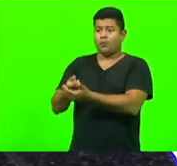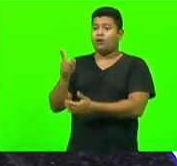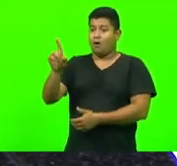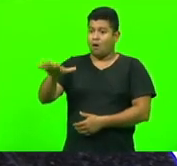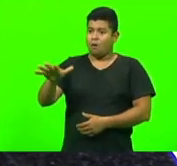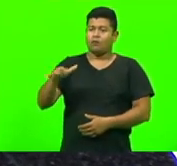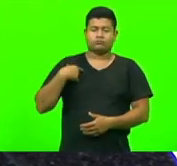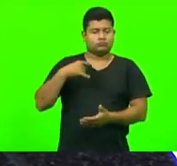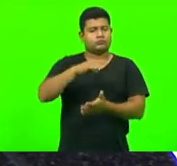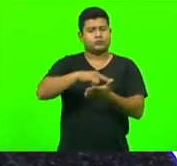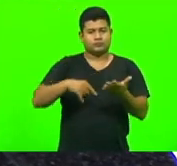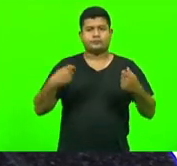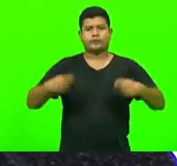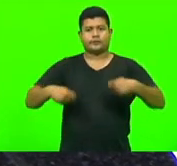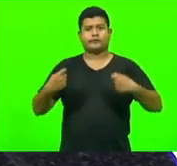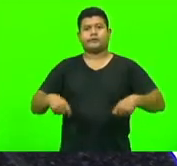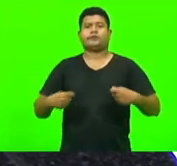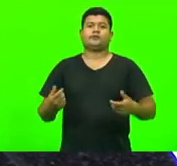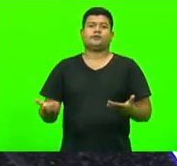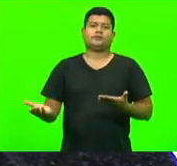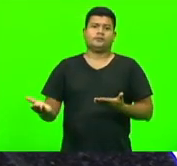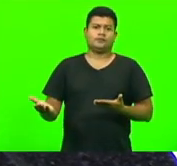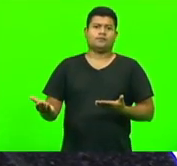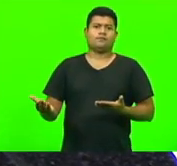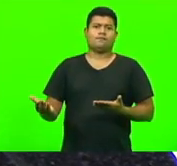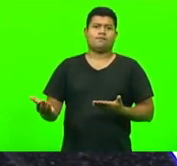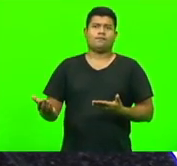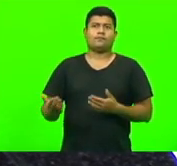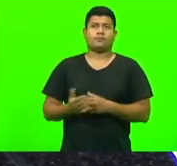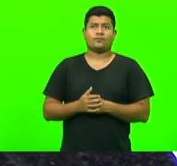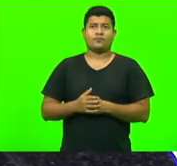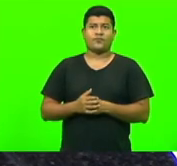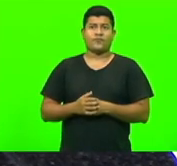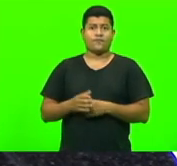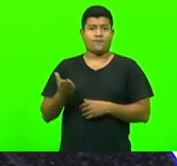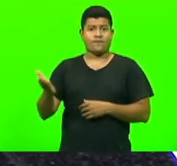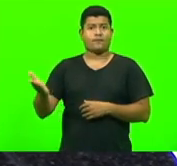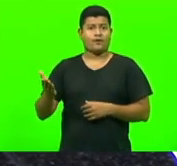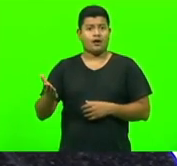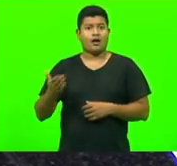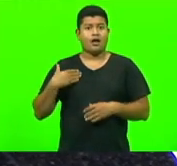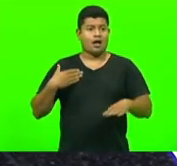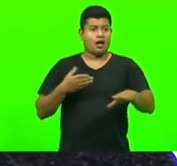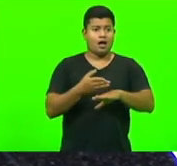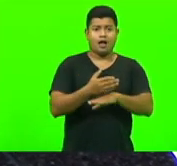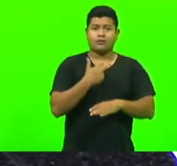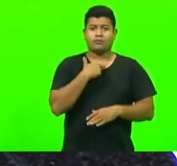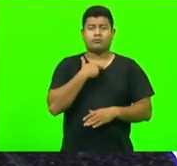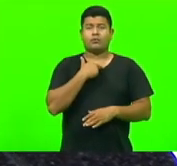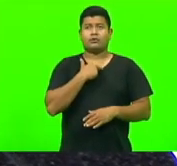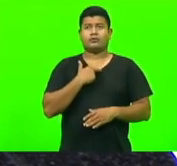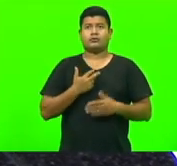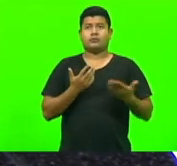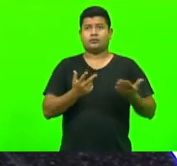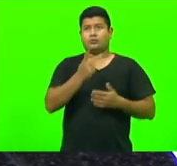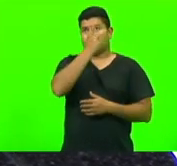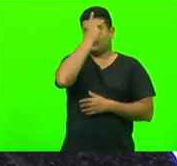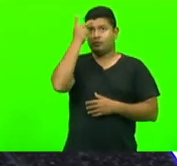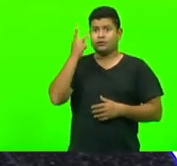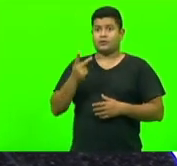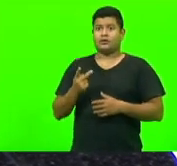num local para entrar, não pode porque não tem o tal do documento. Ele tem que passar por essa humilhação. E quem está no estabelecimento tem que